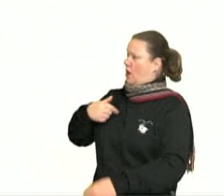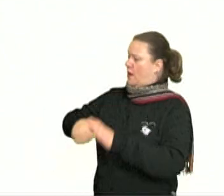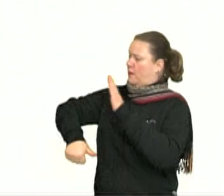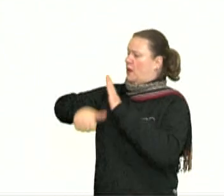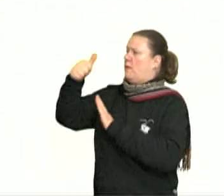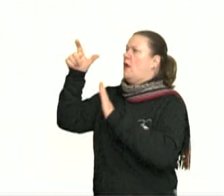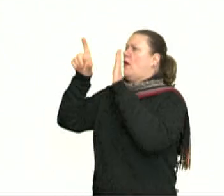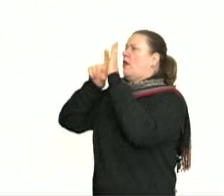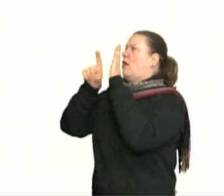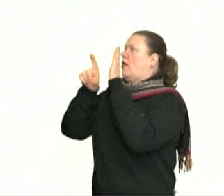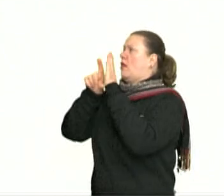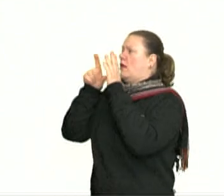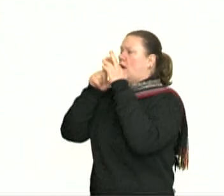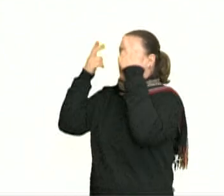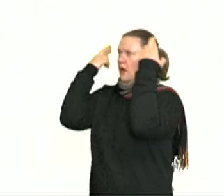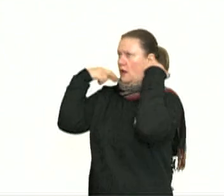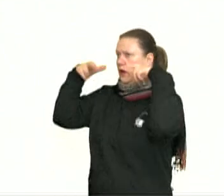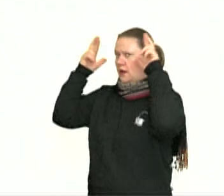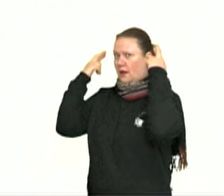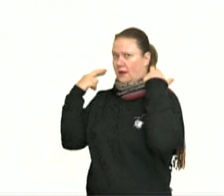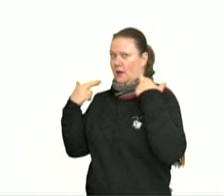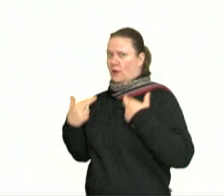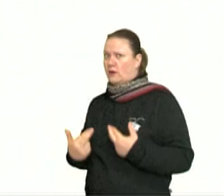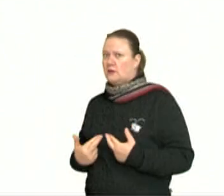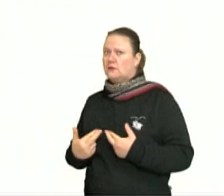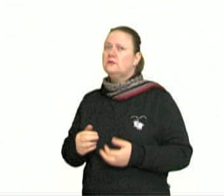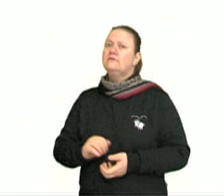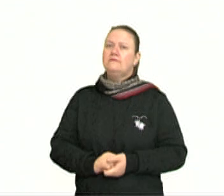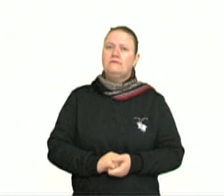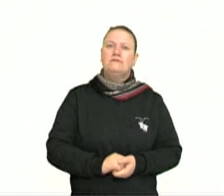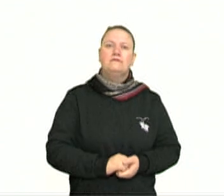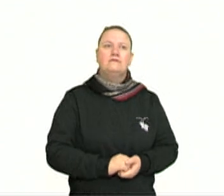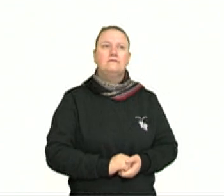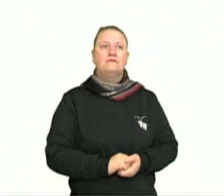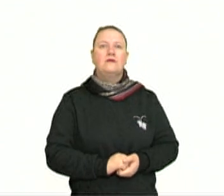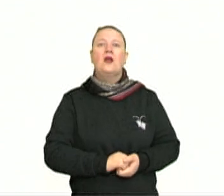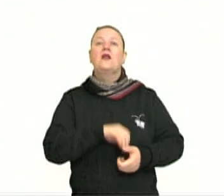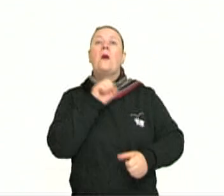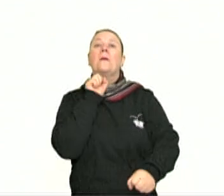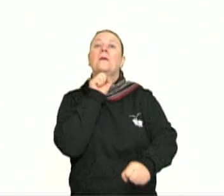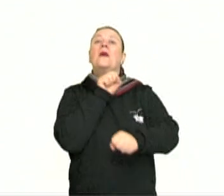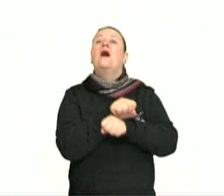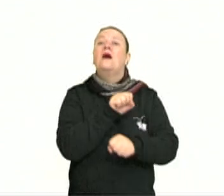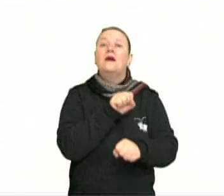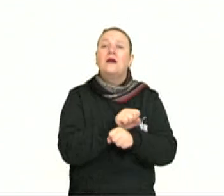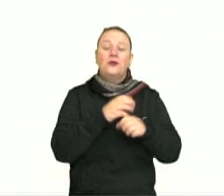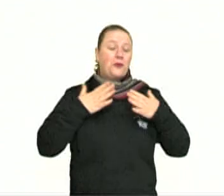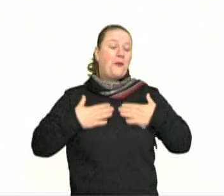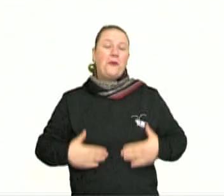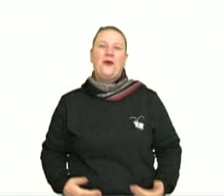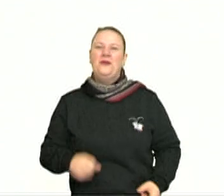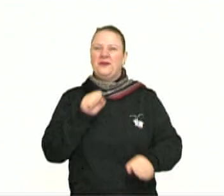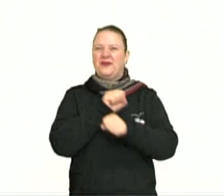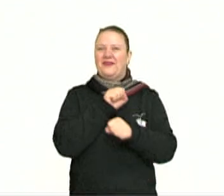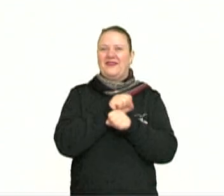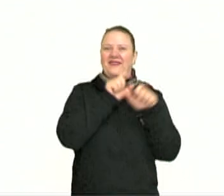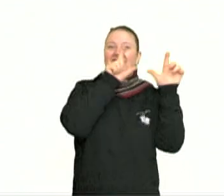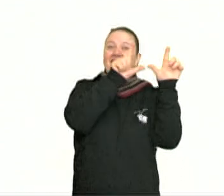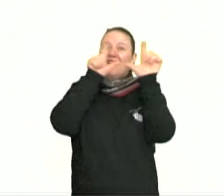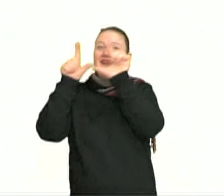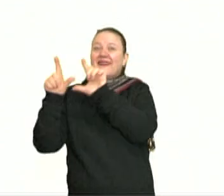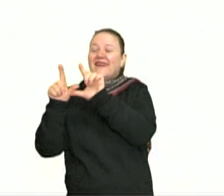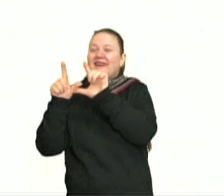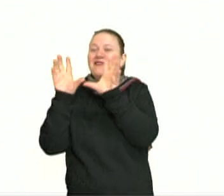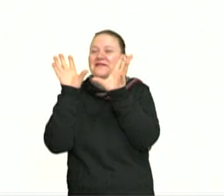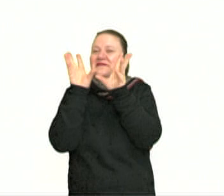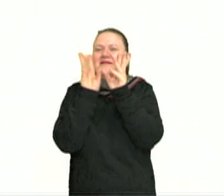preguiça, preguiça. E aí o gato fala: corpos em repouso tendem a permanecer em repouso. Uma pequena tira. Mas aqui, o que